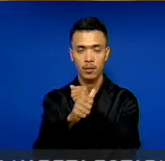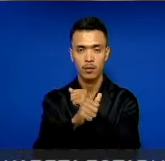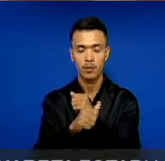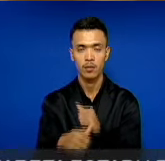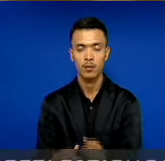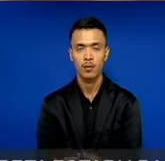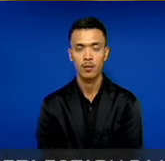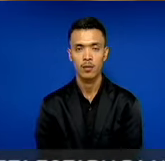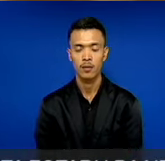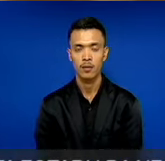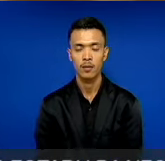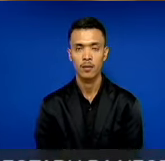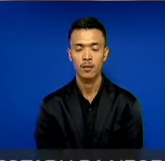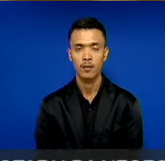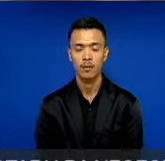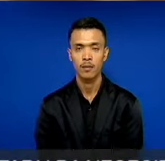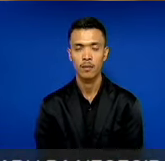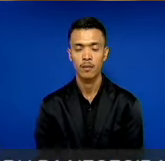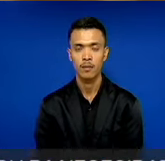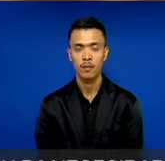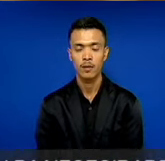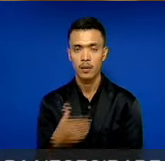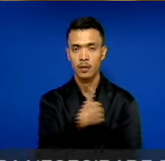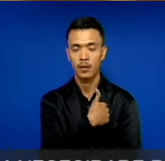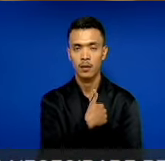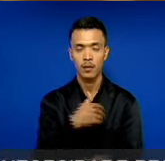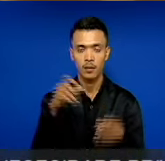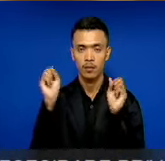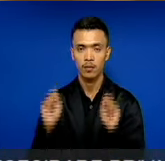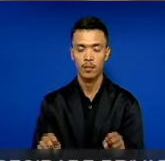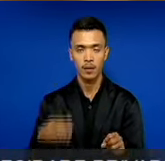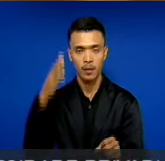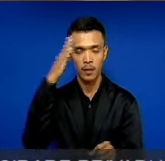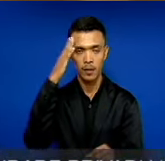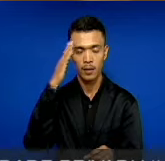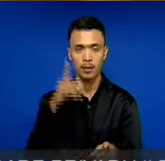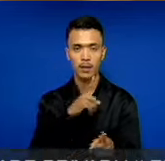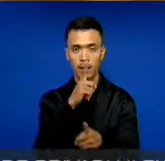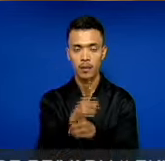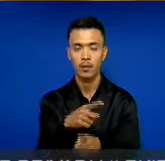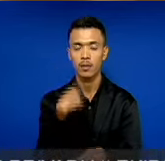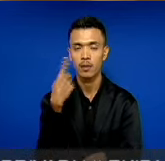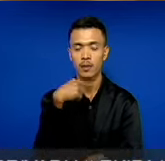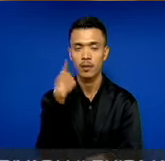cobrança. Só que a minha assura do problema está uma cidade bele, a tene los, se é uma